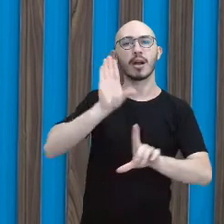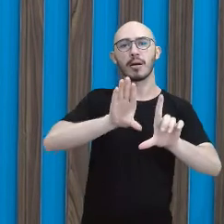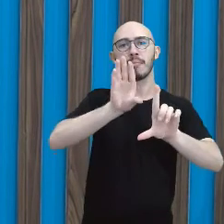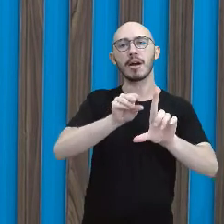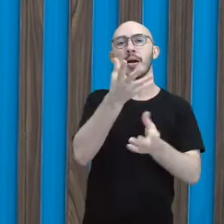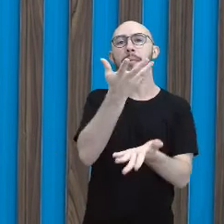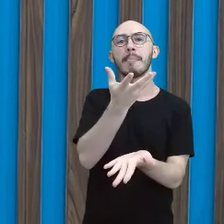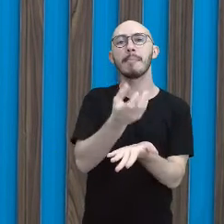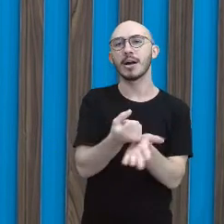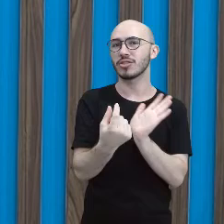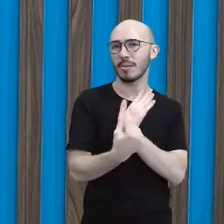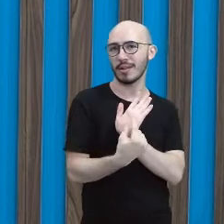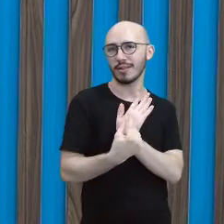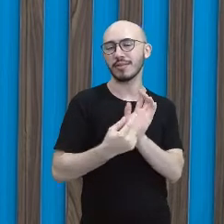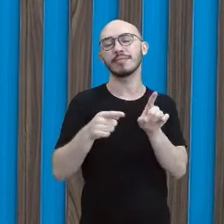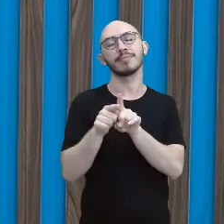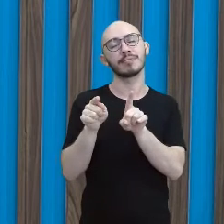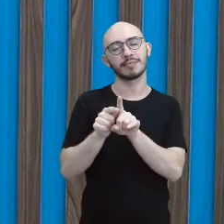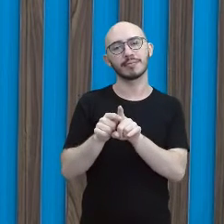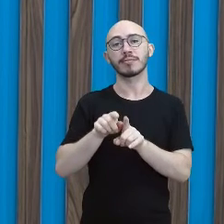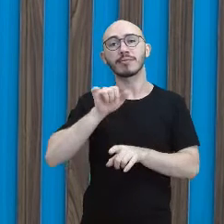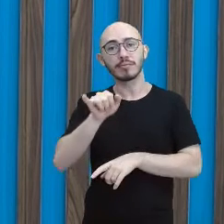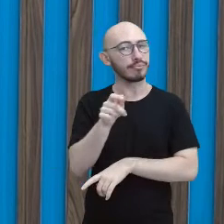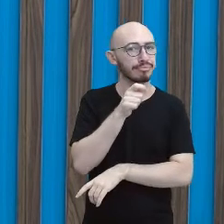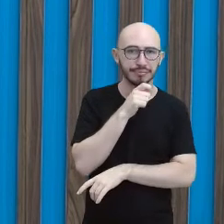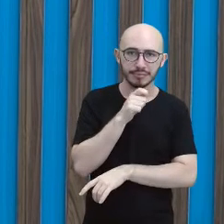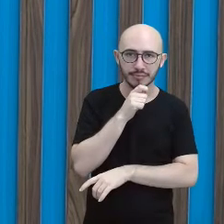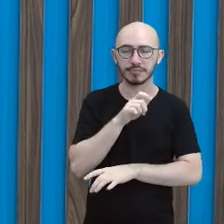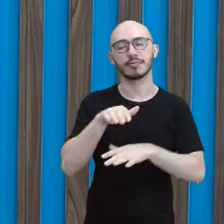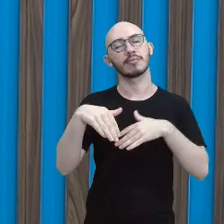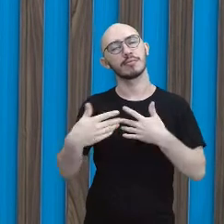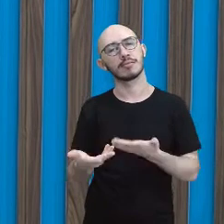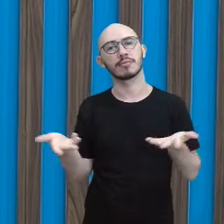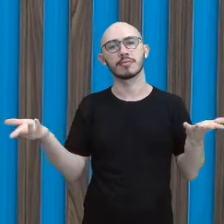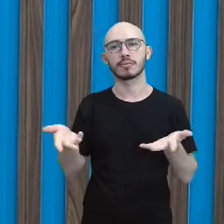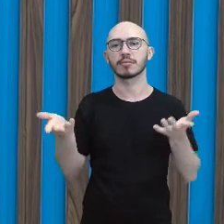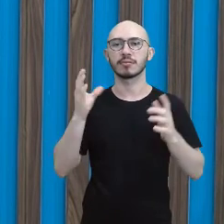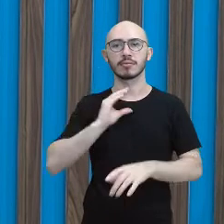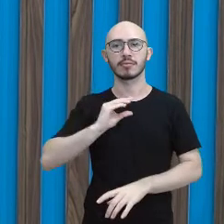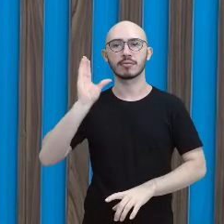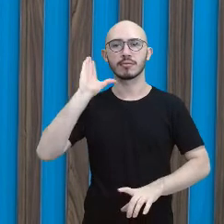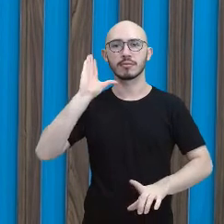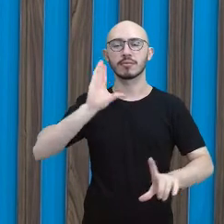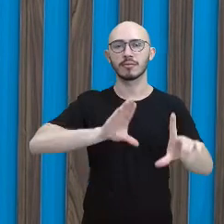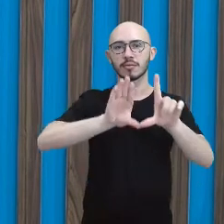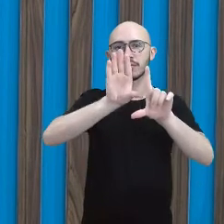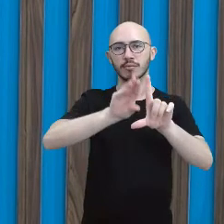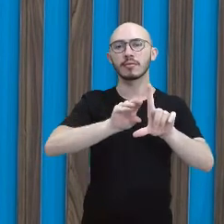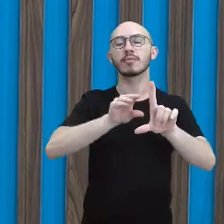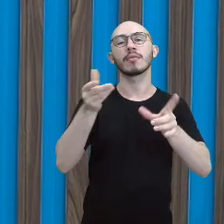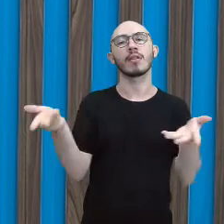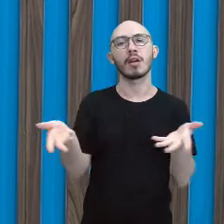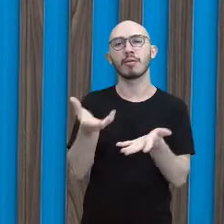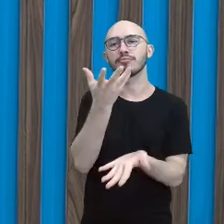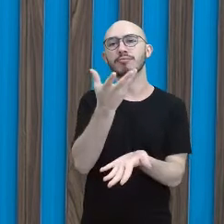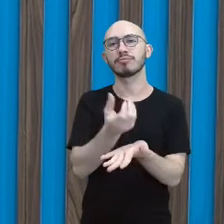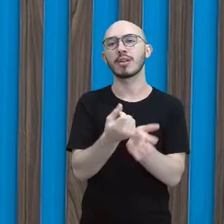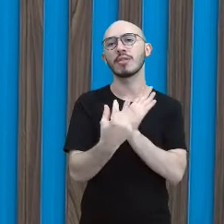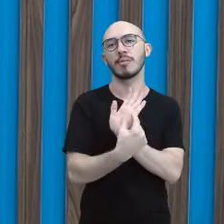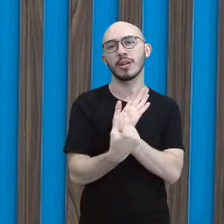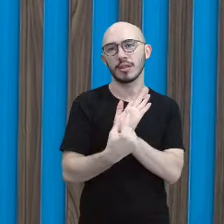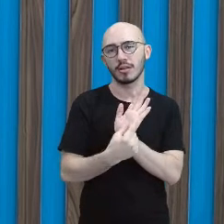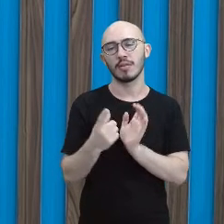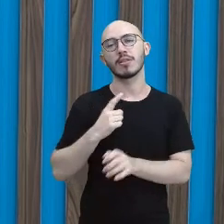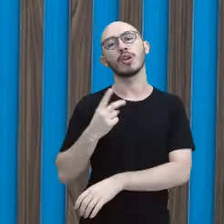à plataforma, né? Então, se você ainda não tem o aplicativo, direciona a sua câmera aí para os QR Codes que Devinho colocou. Tem